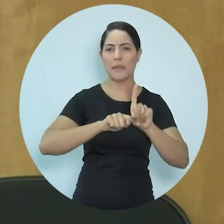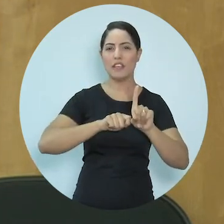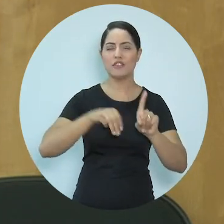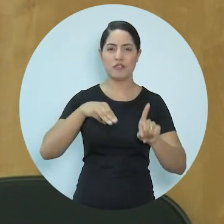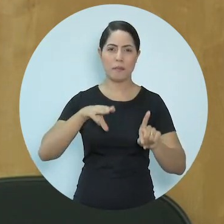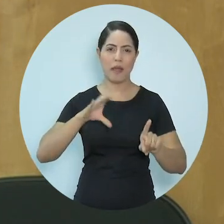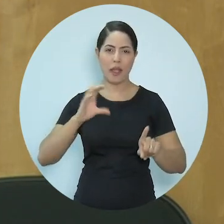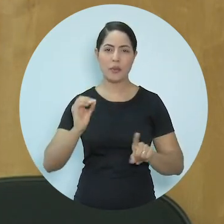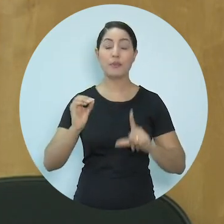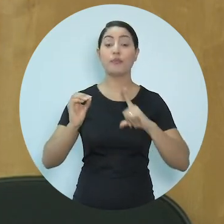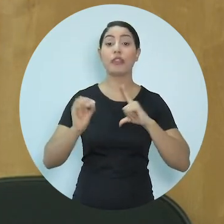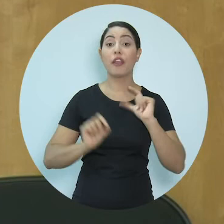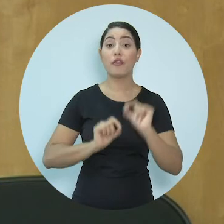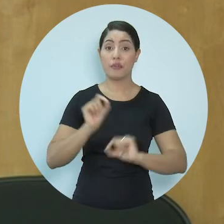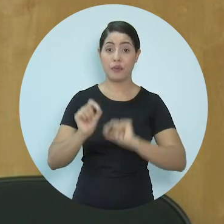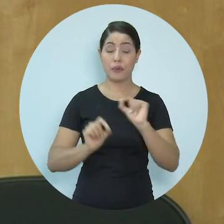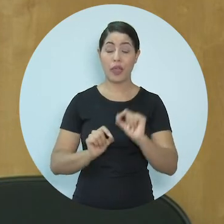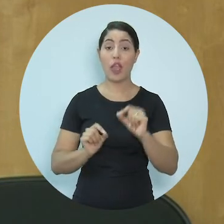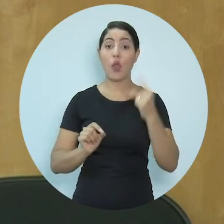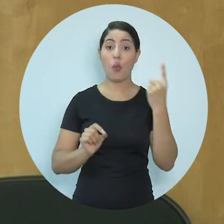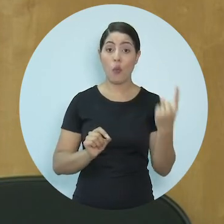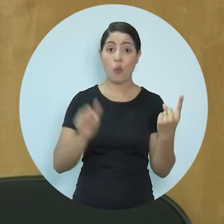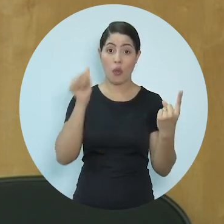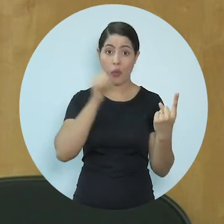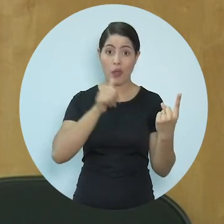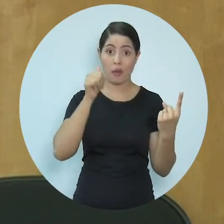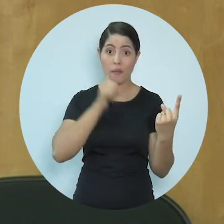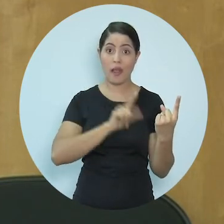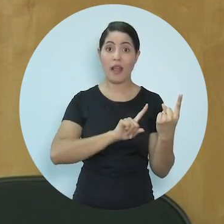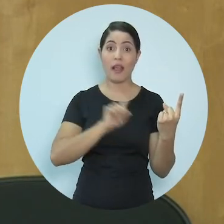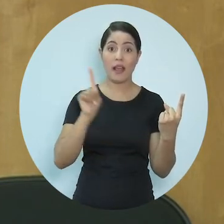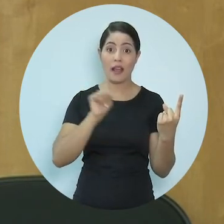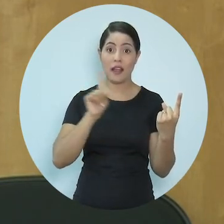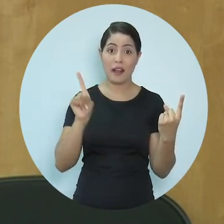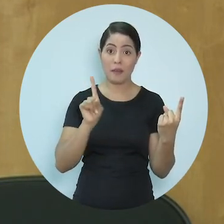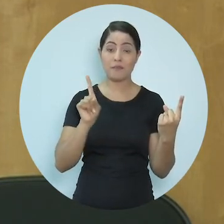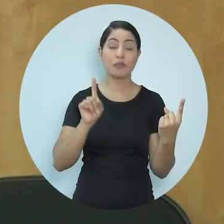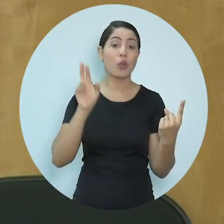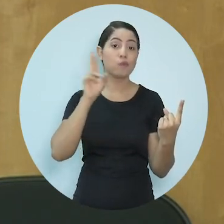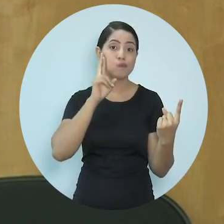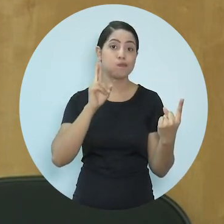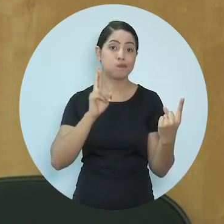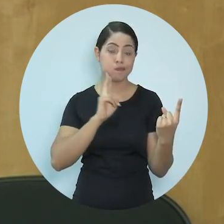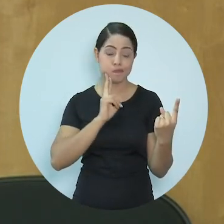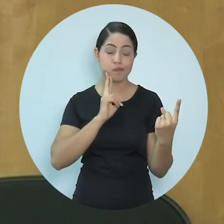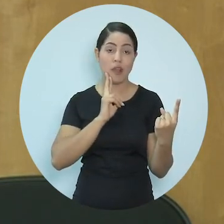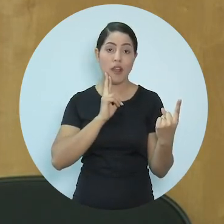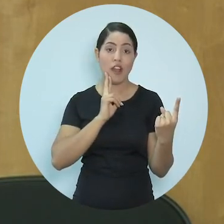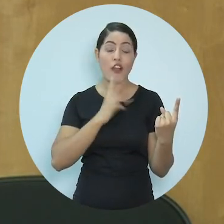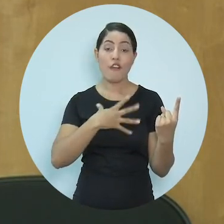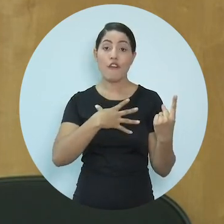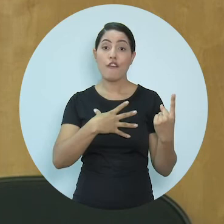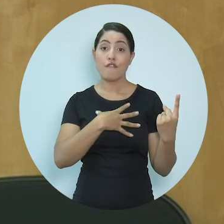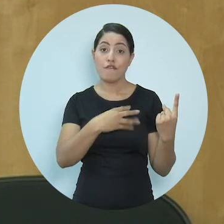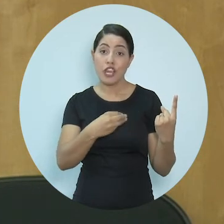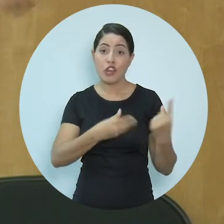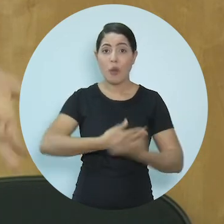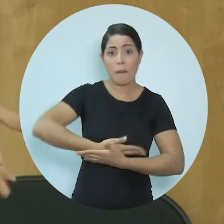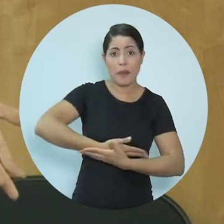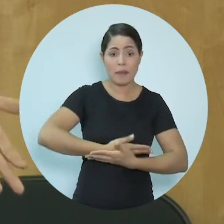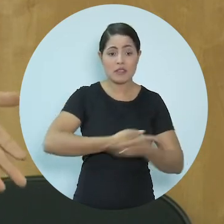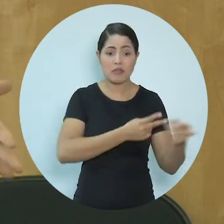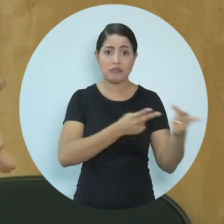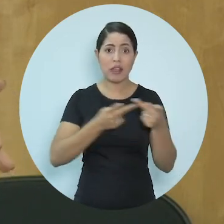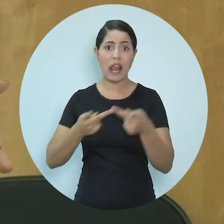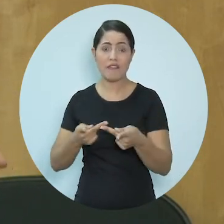maio, uma presidente da seccional de Rondônia veio com um filho. Ela veio com um filho bebezinho e não havia nenhum espaço